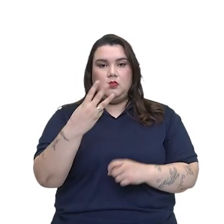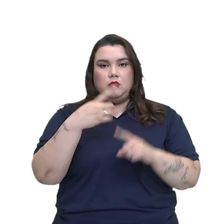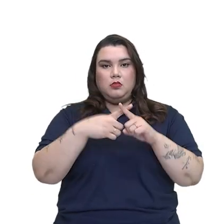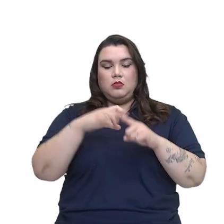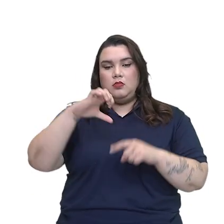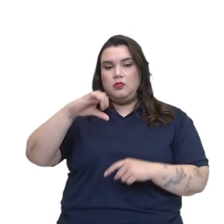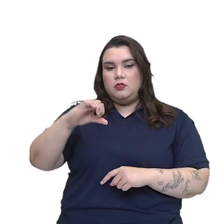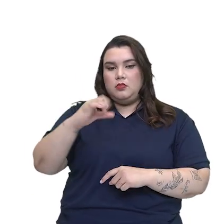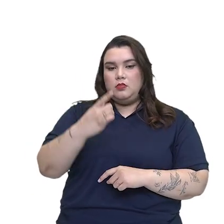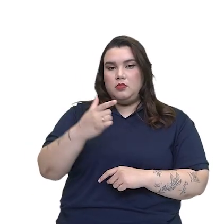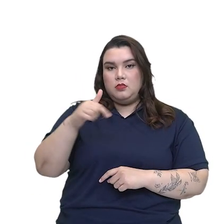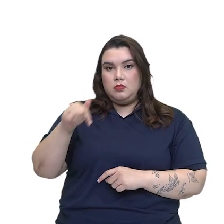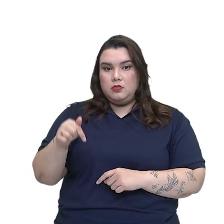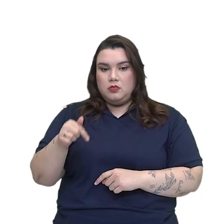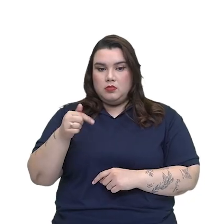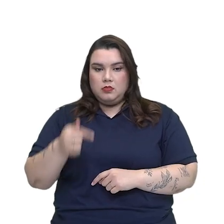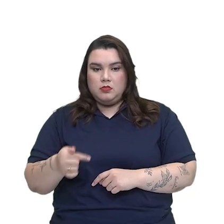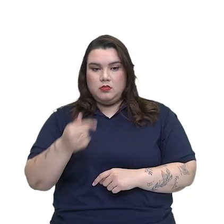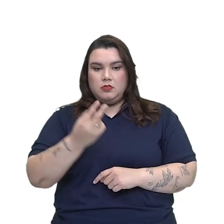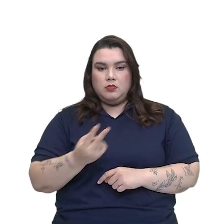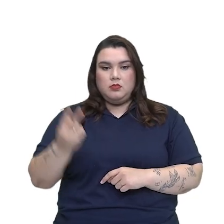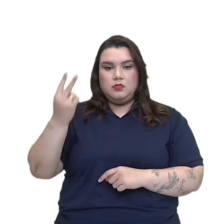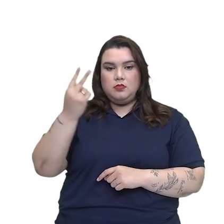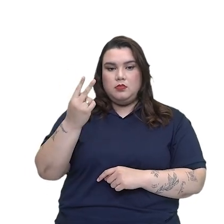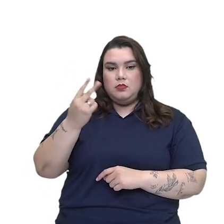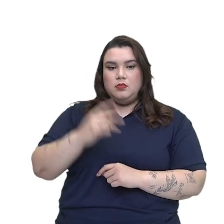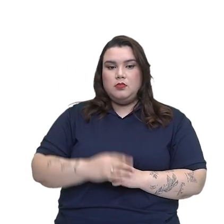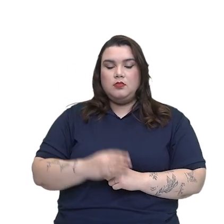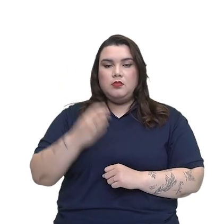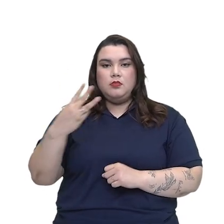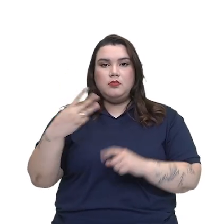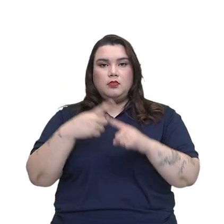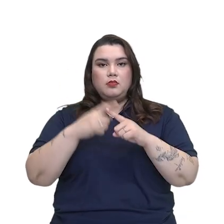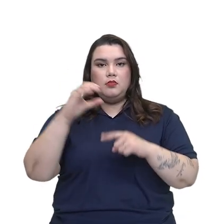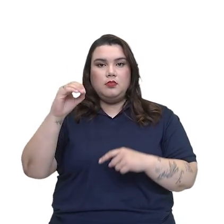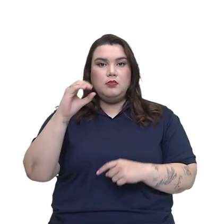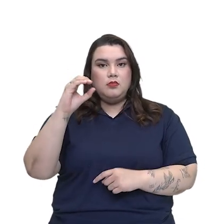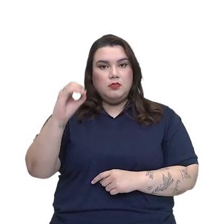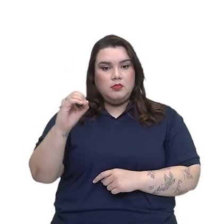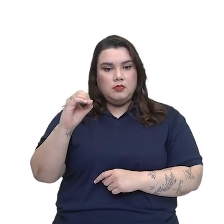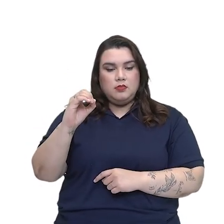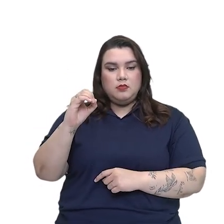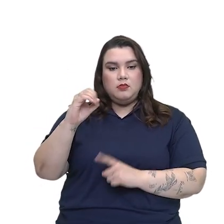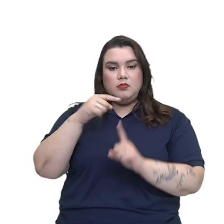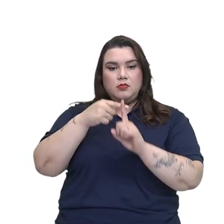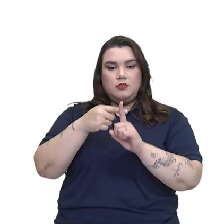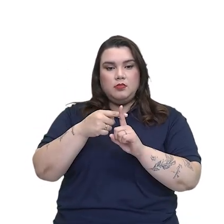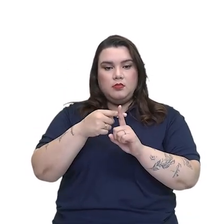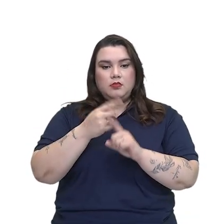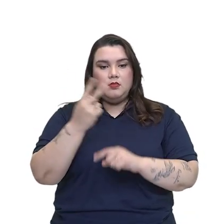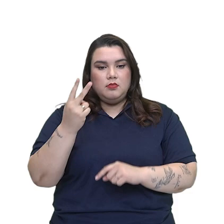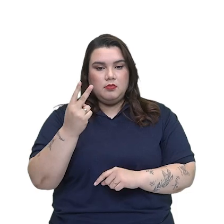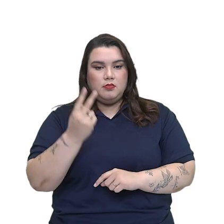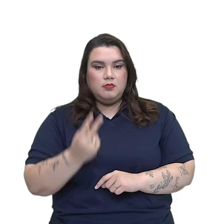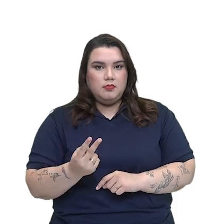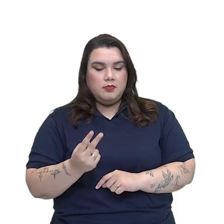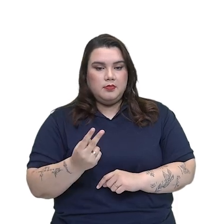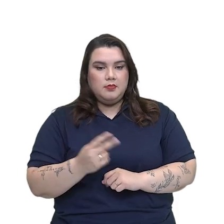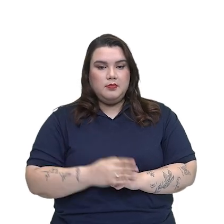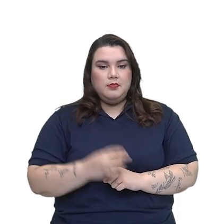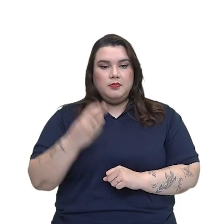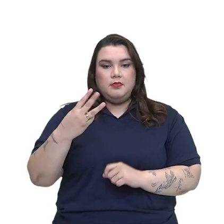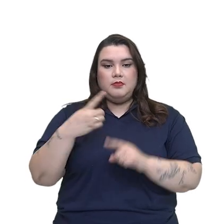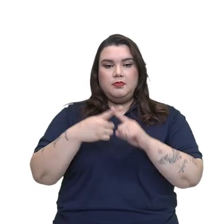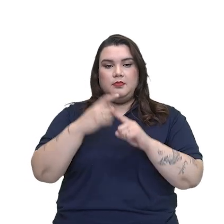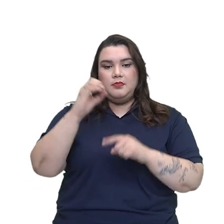3 vezes 9, 27. Vai 2, ó. 3 vezes 0, 0. Então, 2.